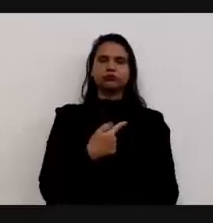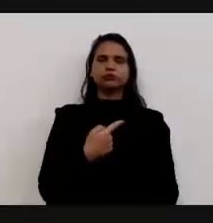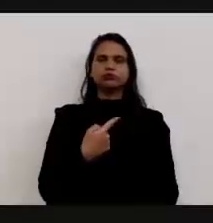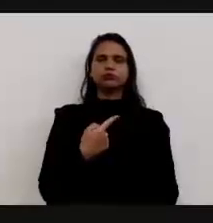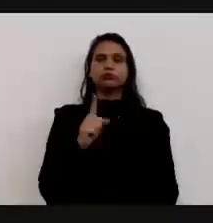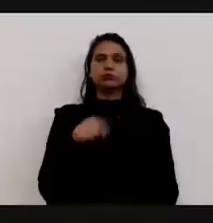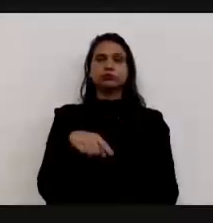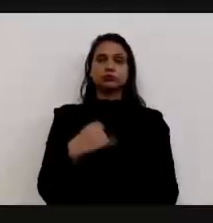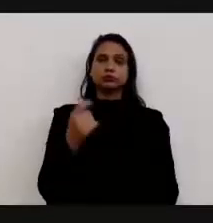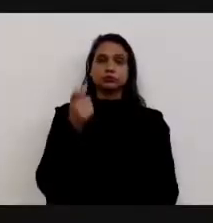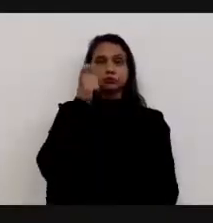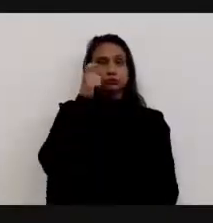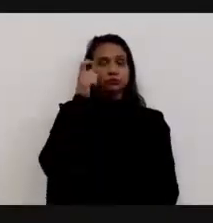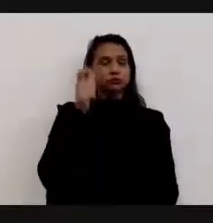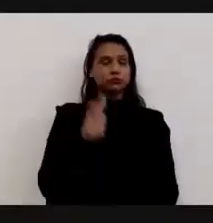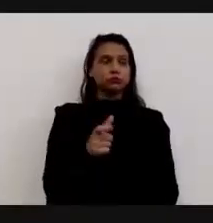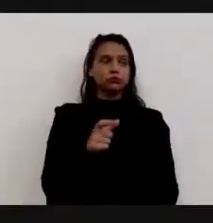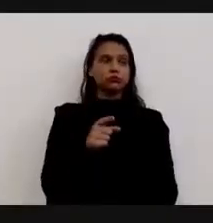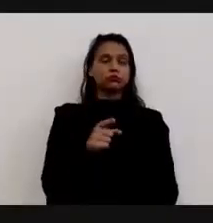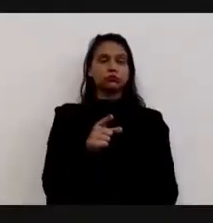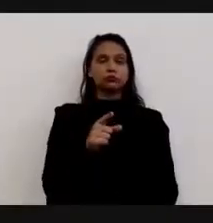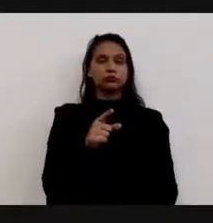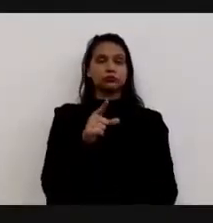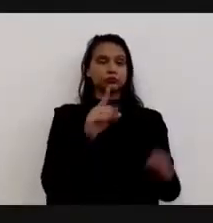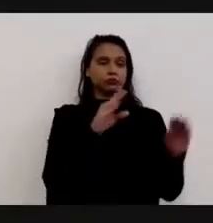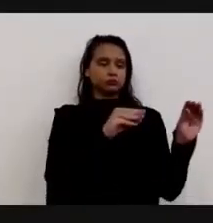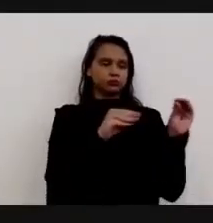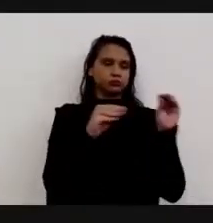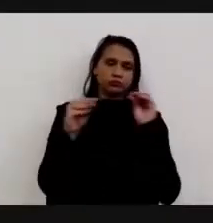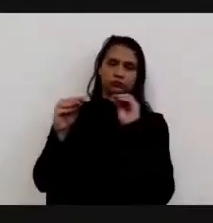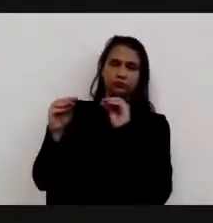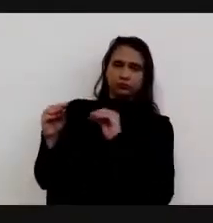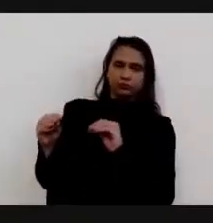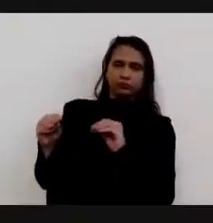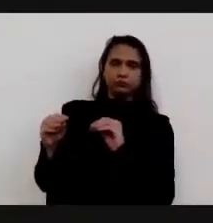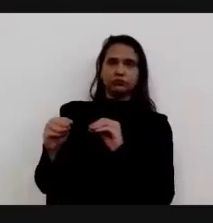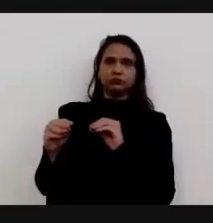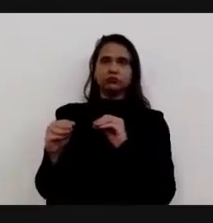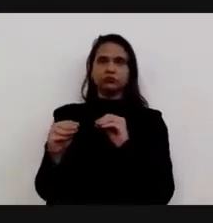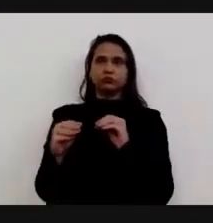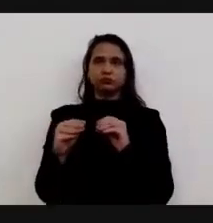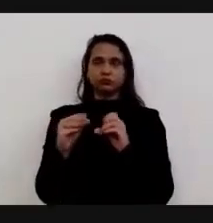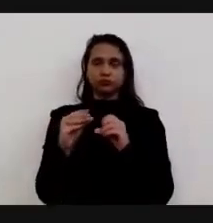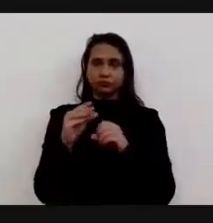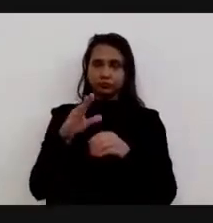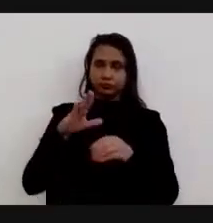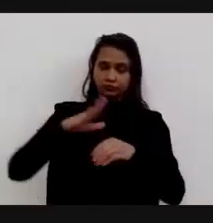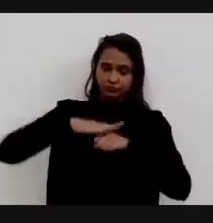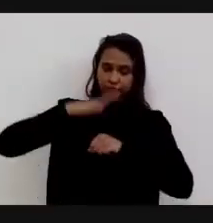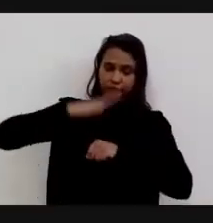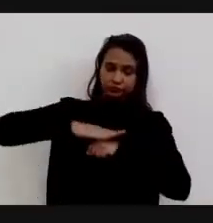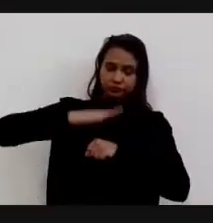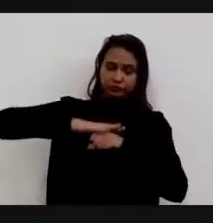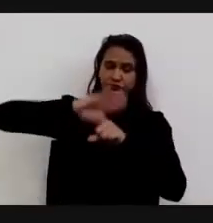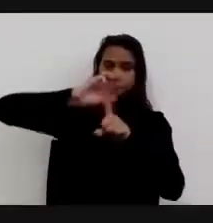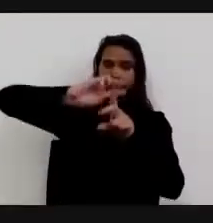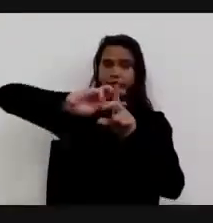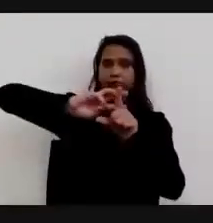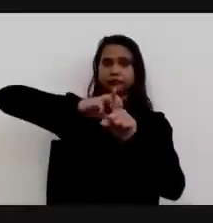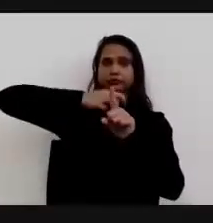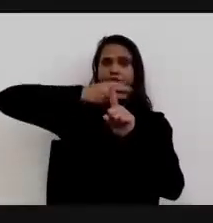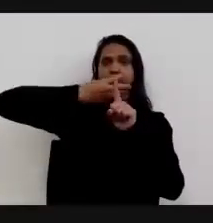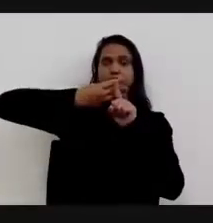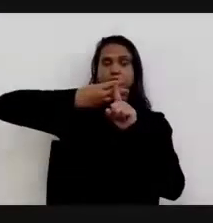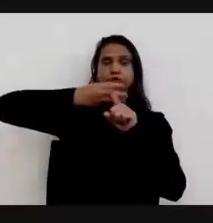isso aqui é muito interessante, gente. Transferências especiais se multiplicam no Estado. Quando foi aprovada a emenda constitucional, em 10